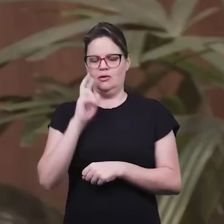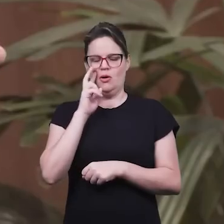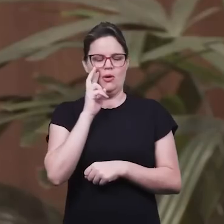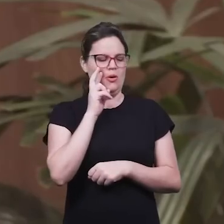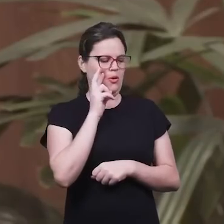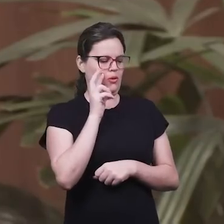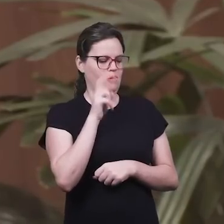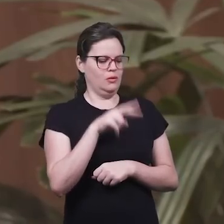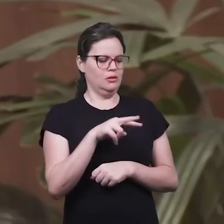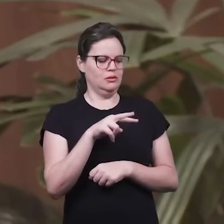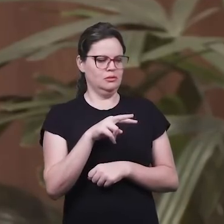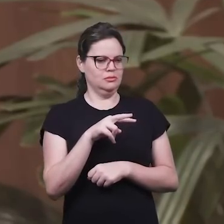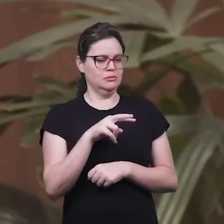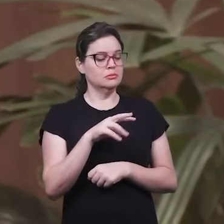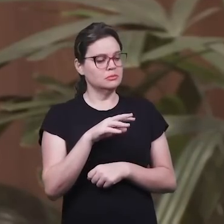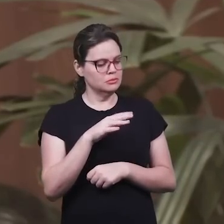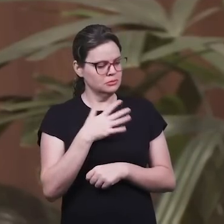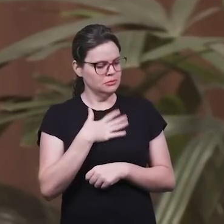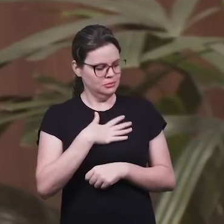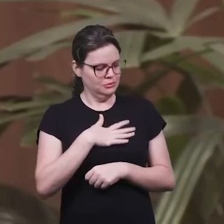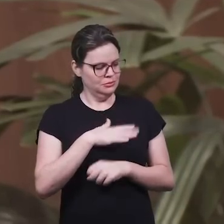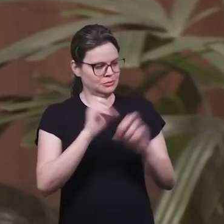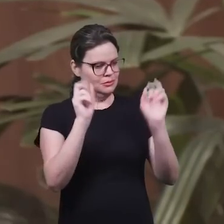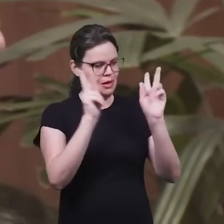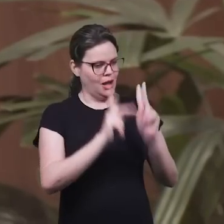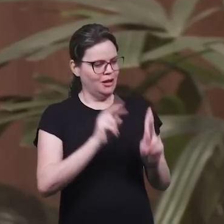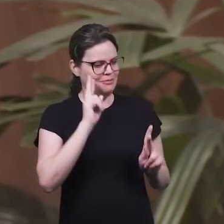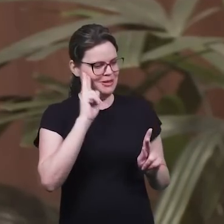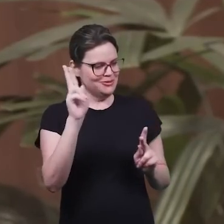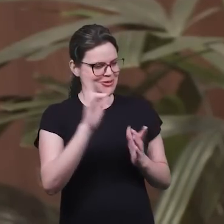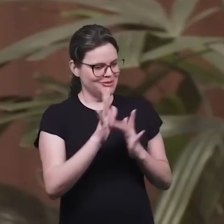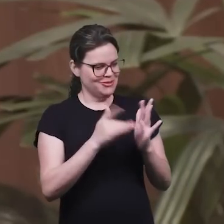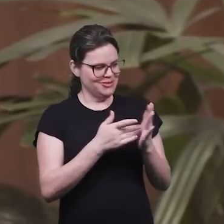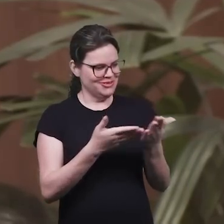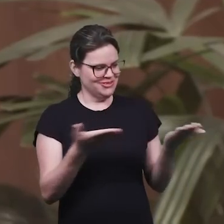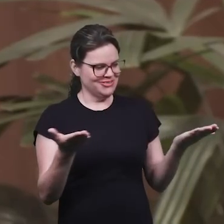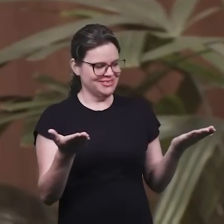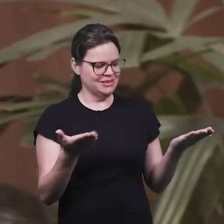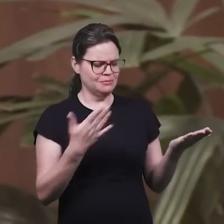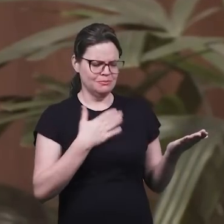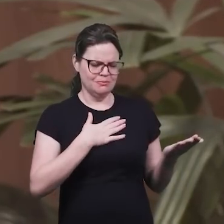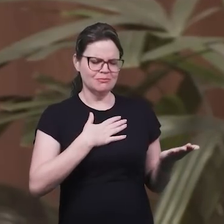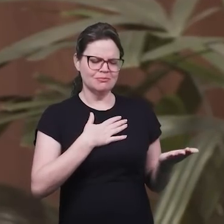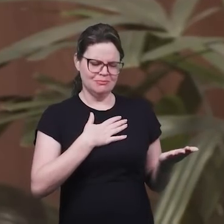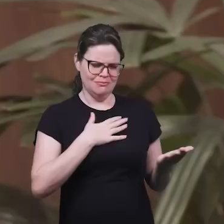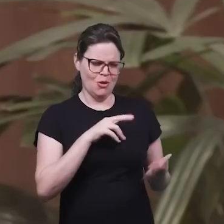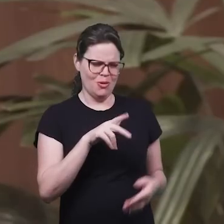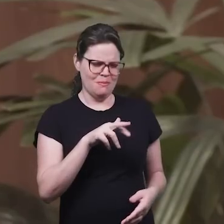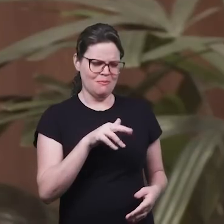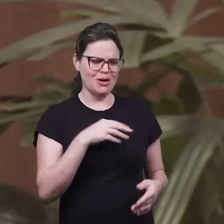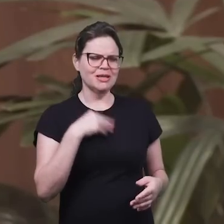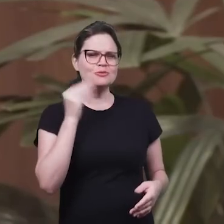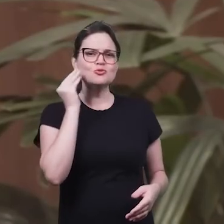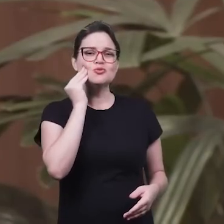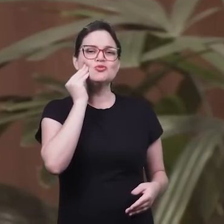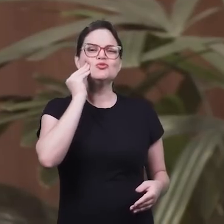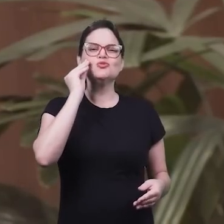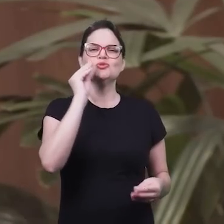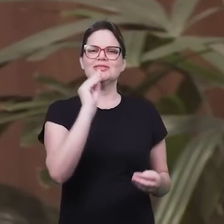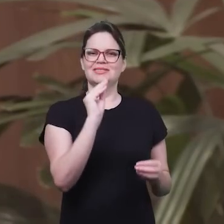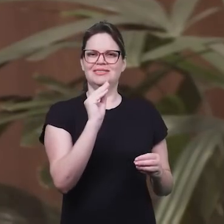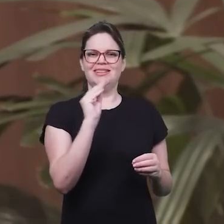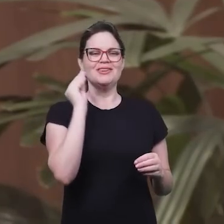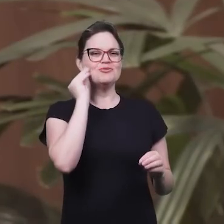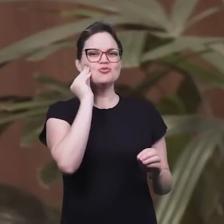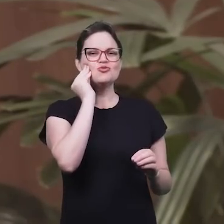se volta para aquela pessoa e diz assim: a paz do Senhor. E fala: meu irmão. E ali dá um beijo nele,